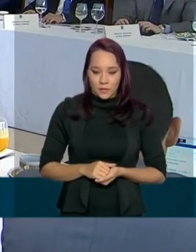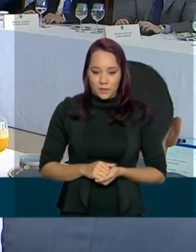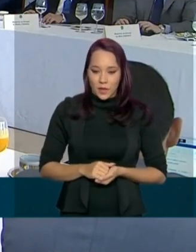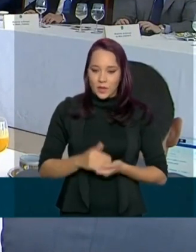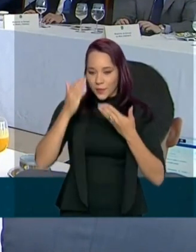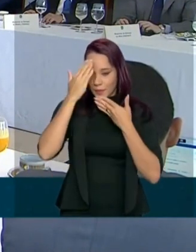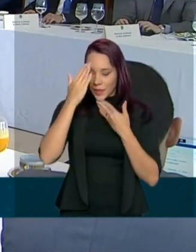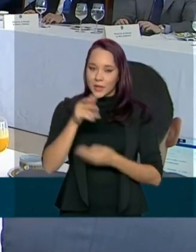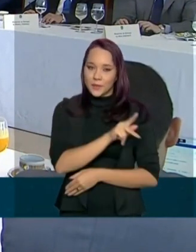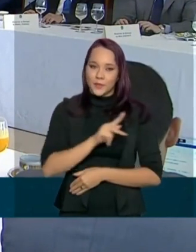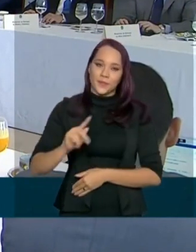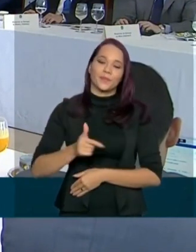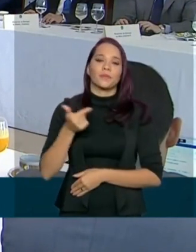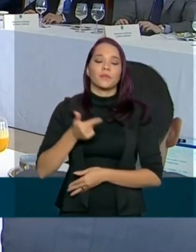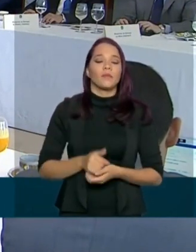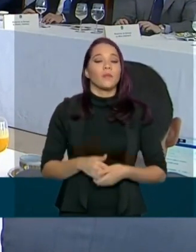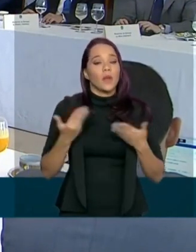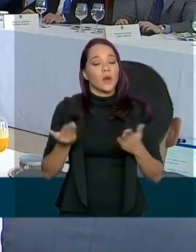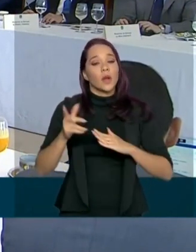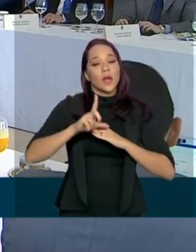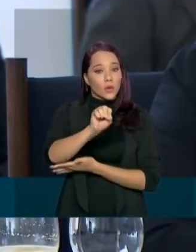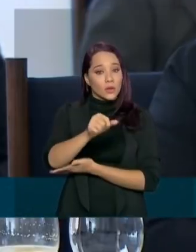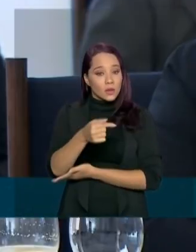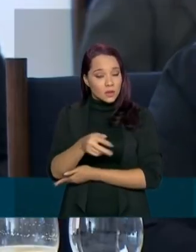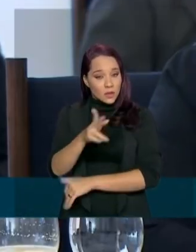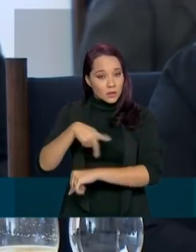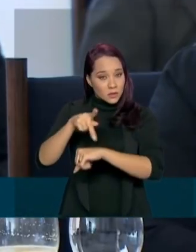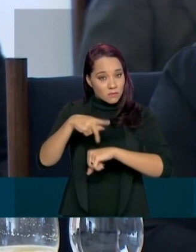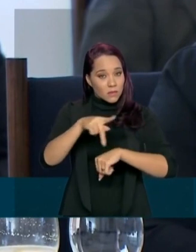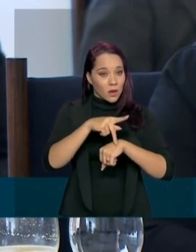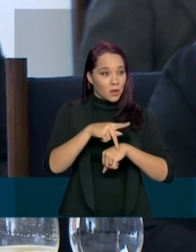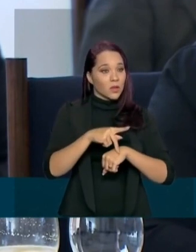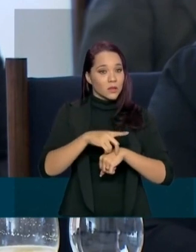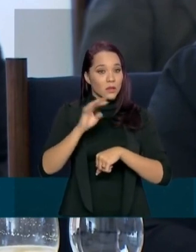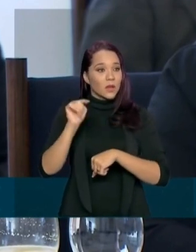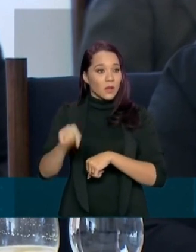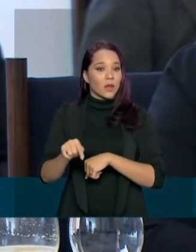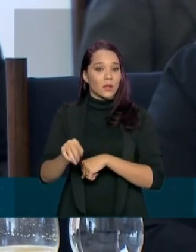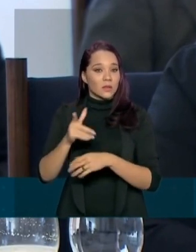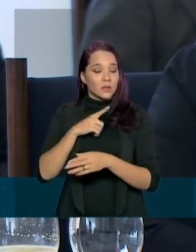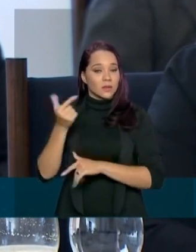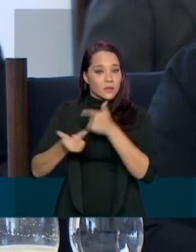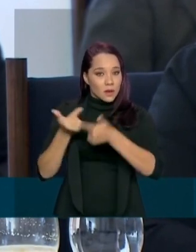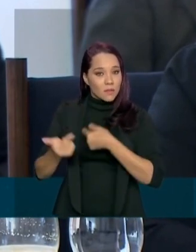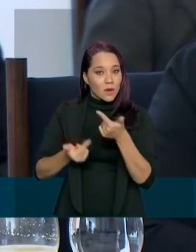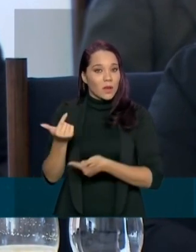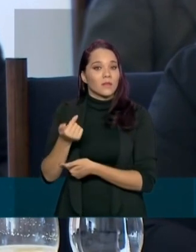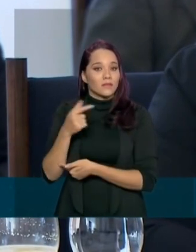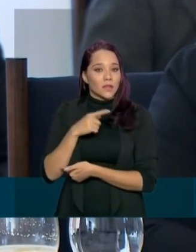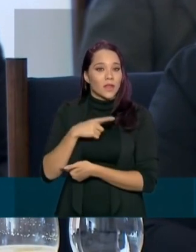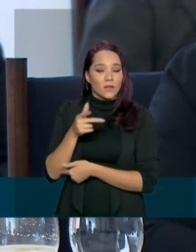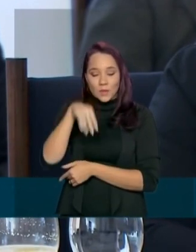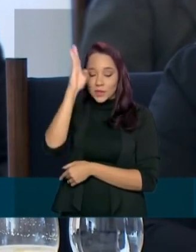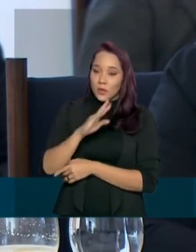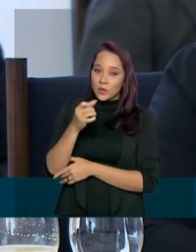e obrigado seu vice-presidente o ministro das relações exteriores ernesto araújo criticou nesta terça-feira a